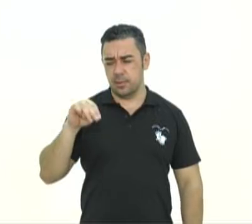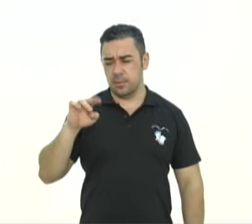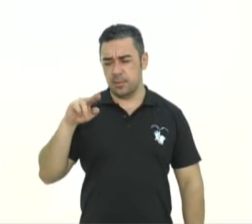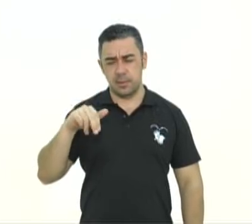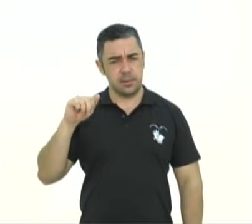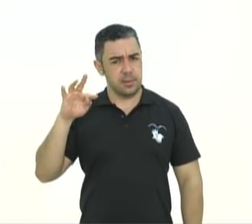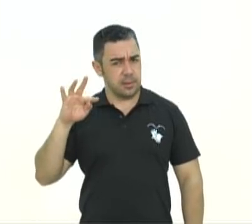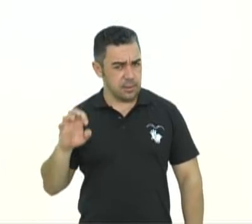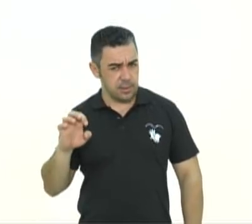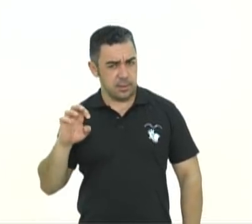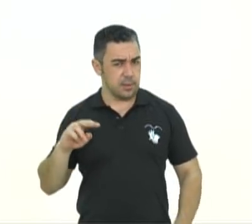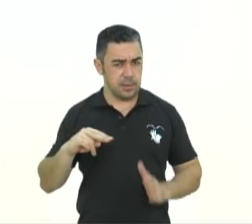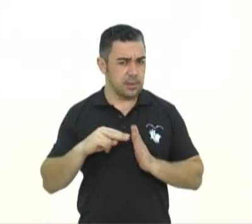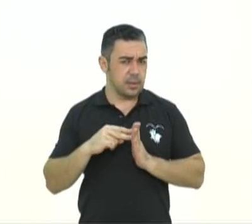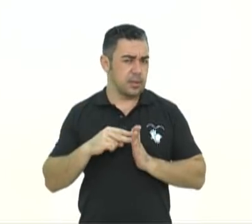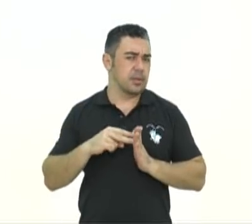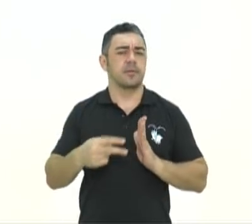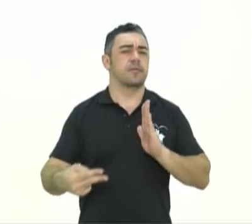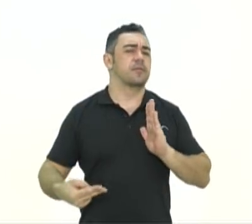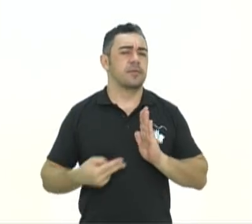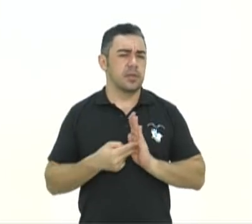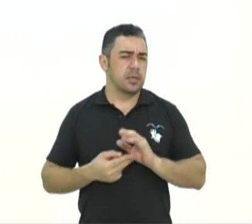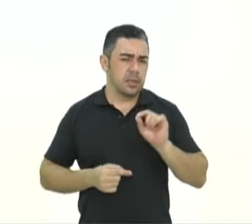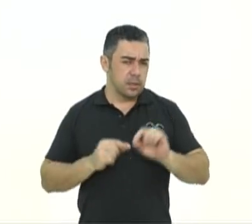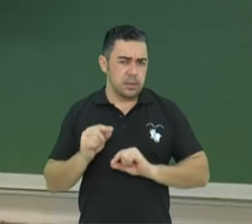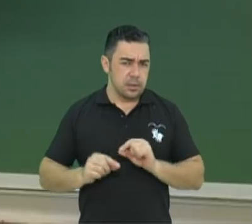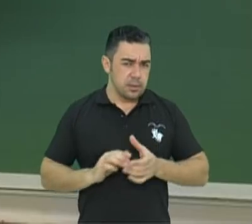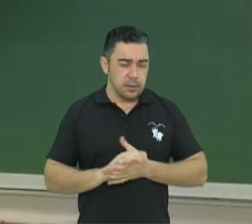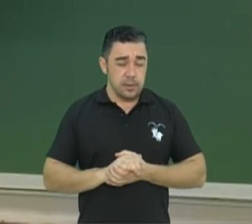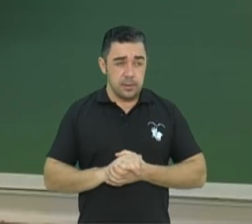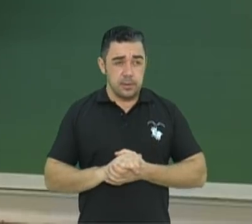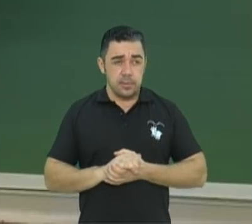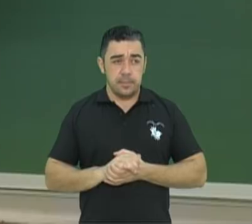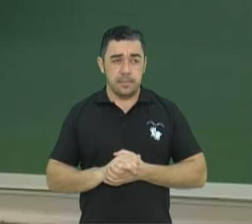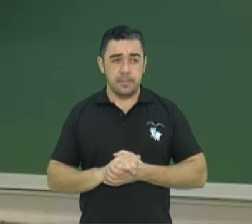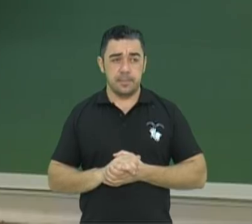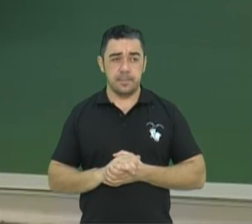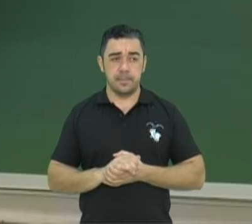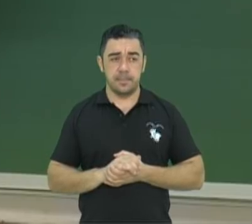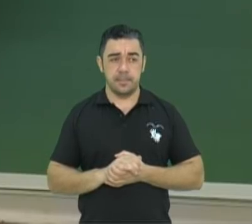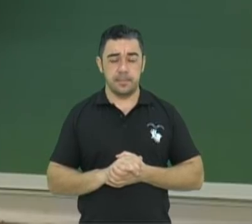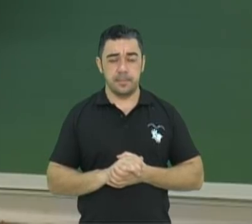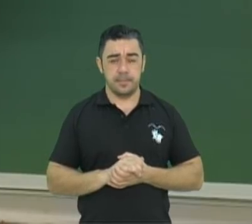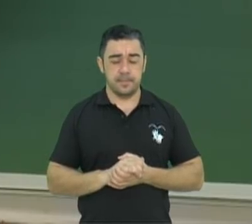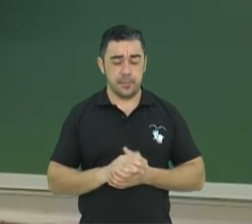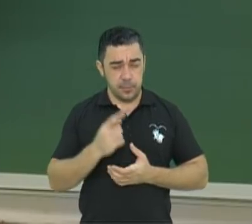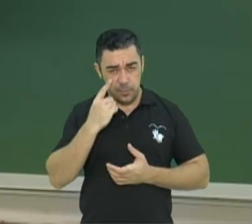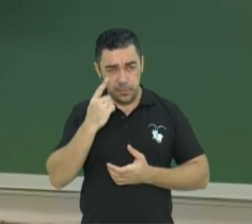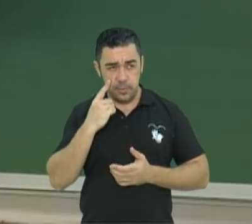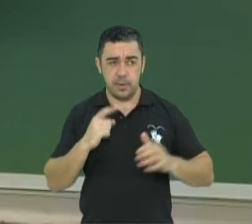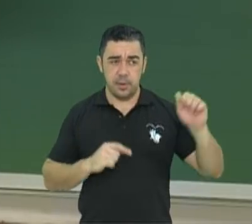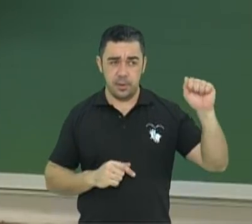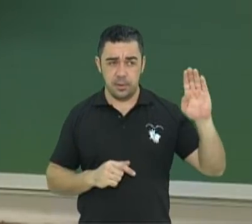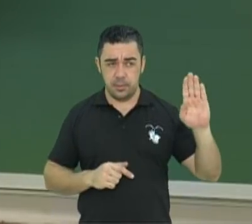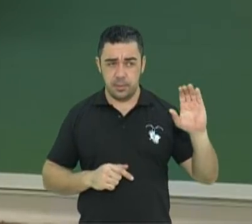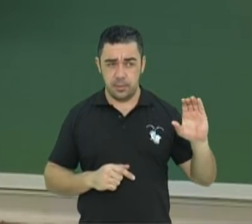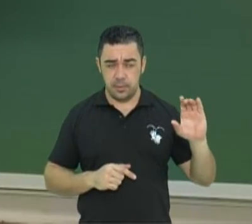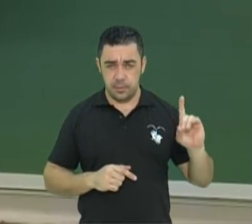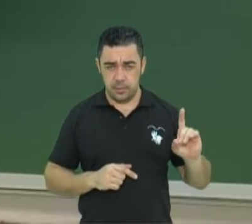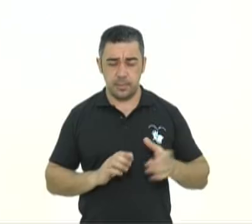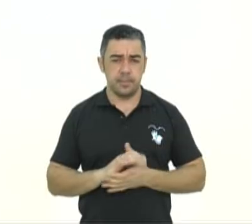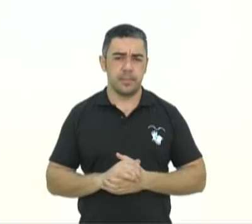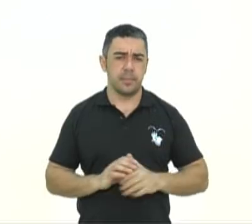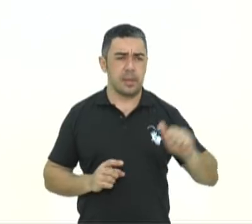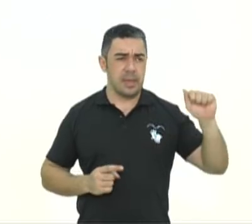servem para o que será? Então vamos acompanhar aqui as alternativas. Servem